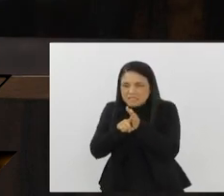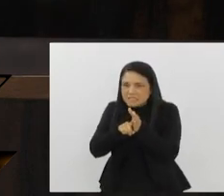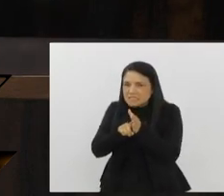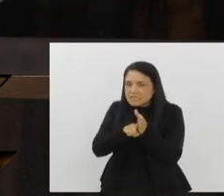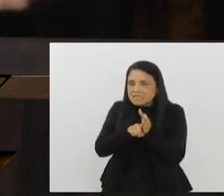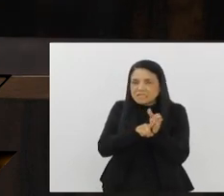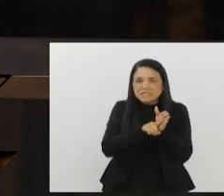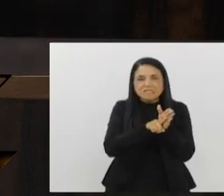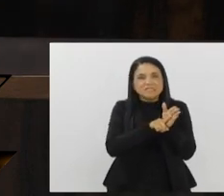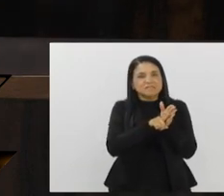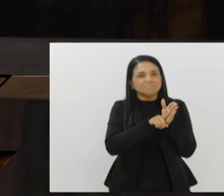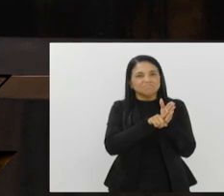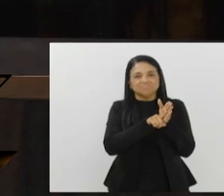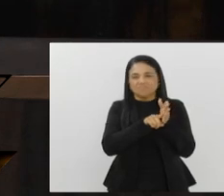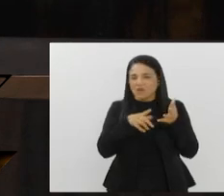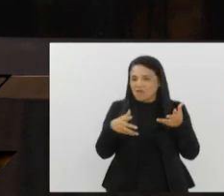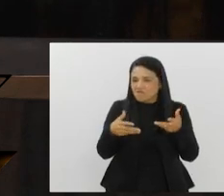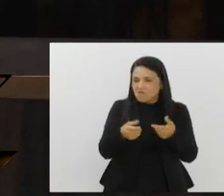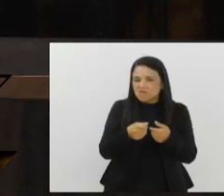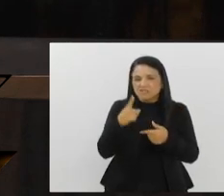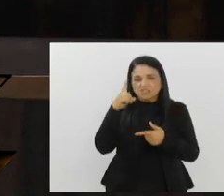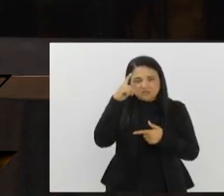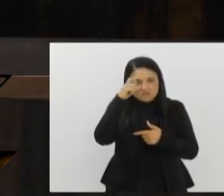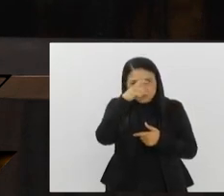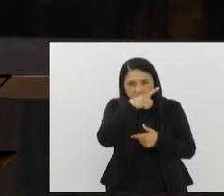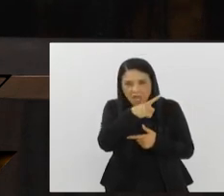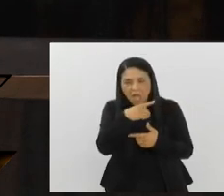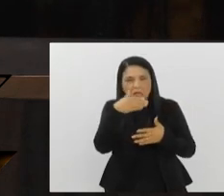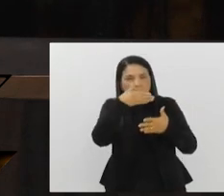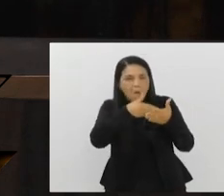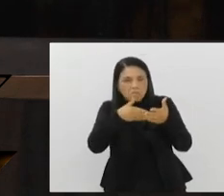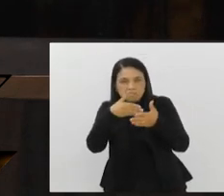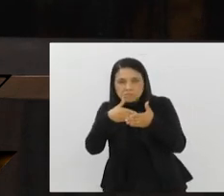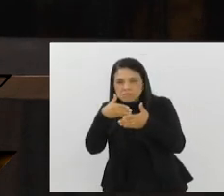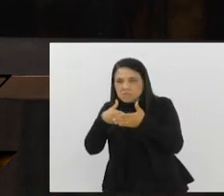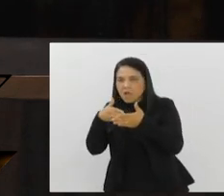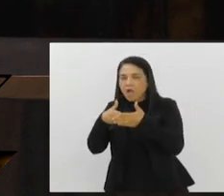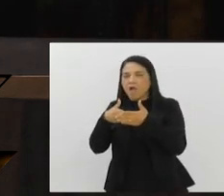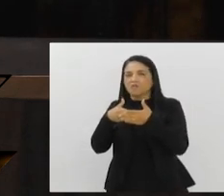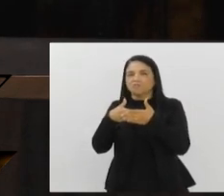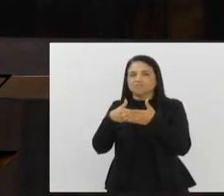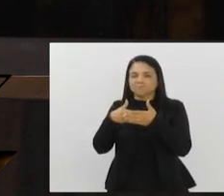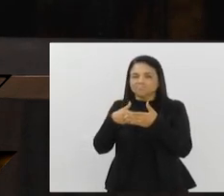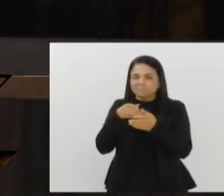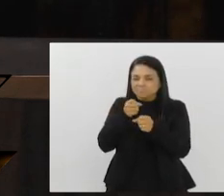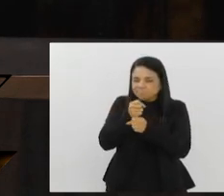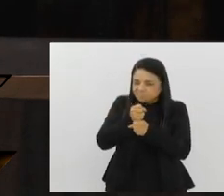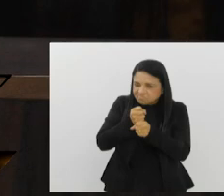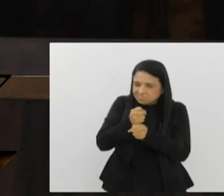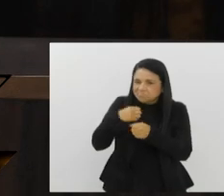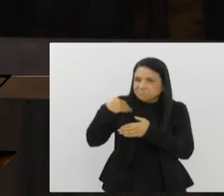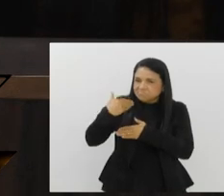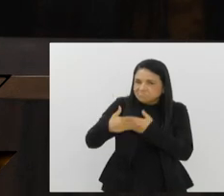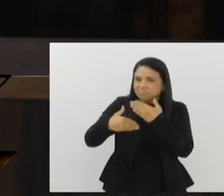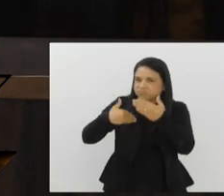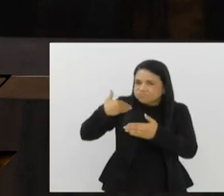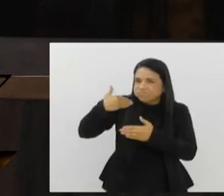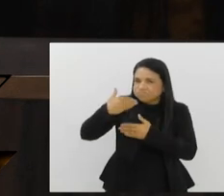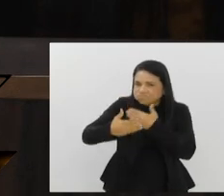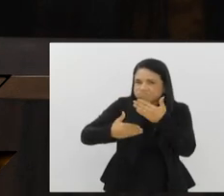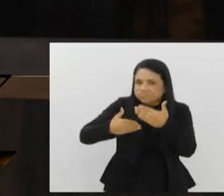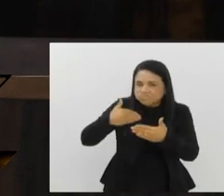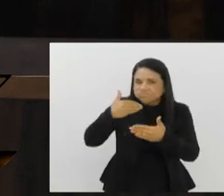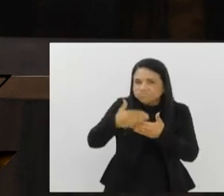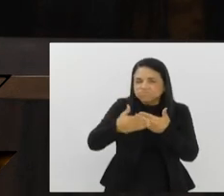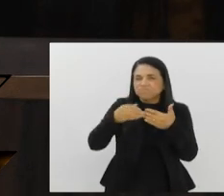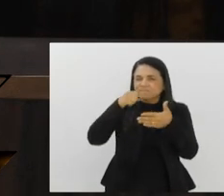como vocês falaram as dificuldades e obstáculos que foram sendo um a um enfrentados com a